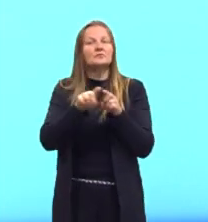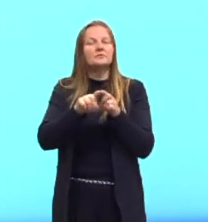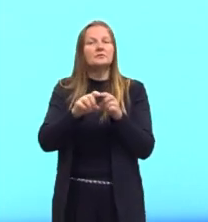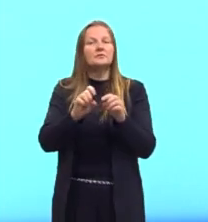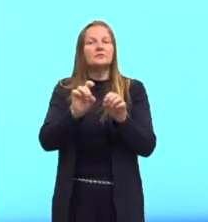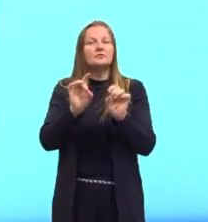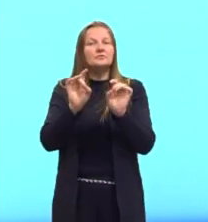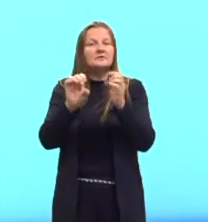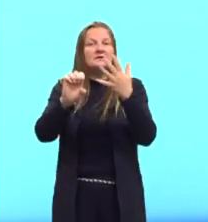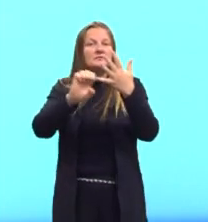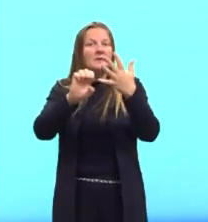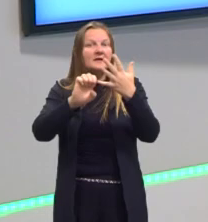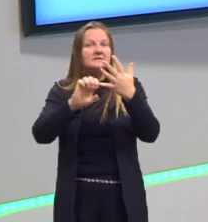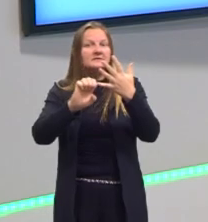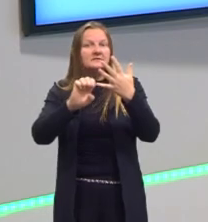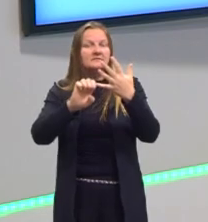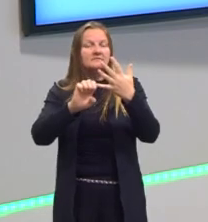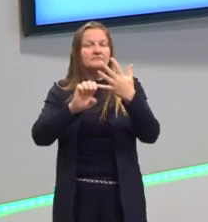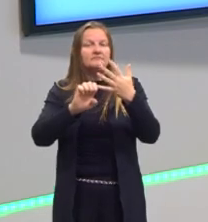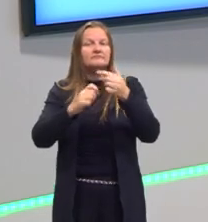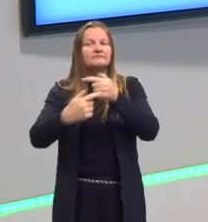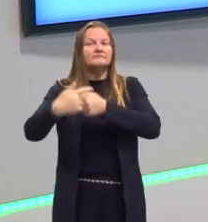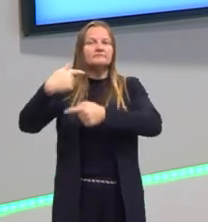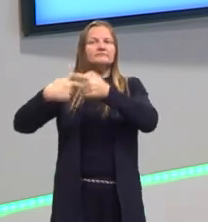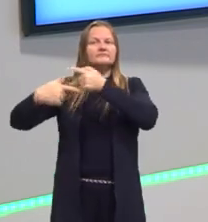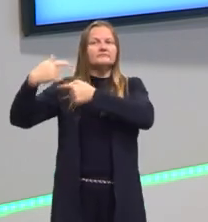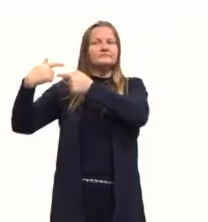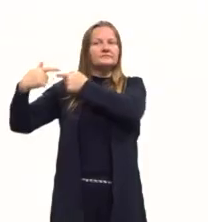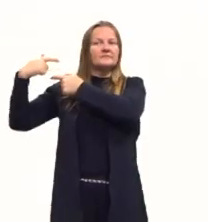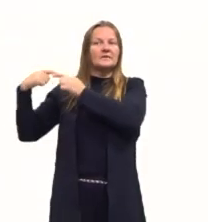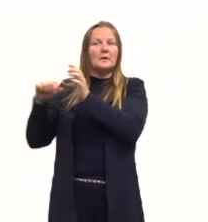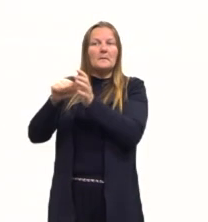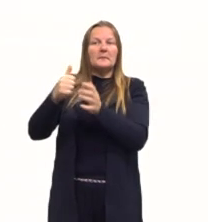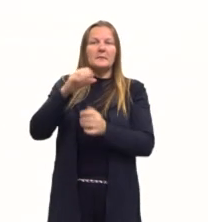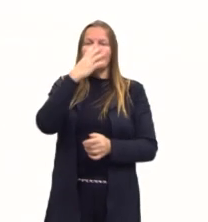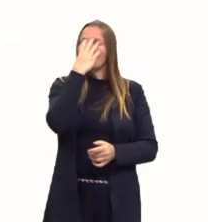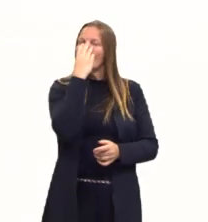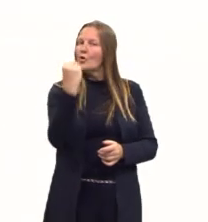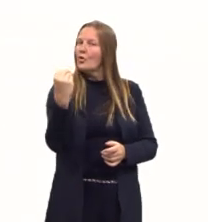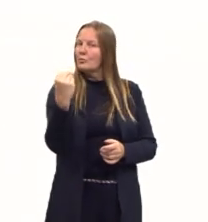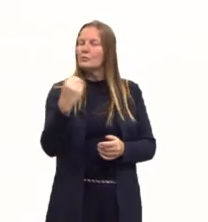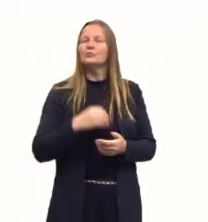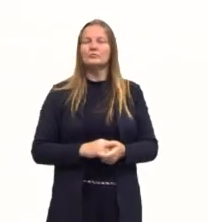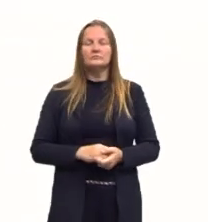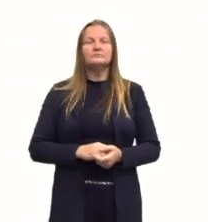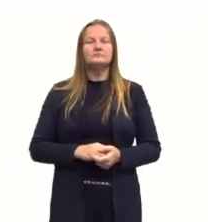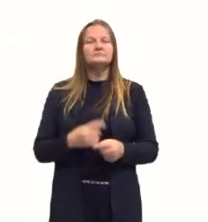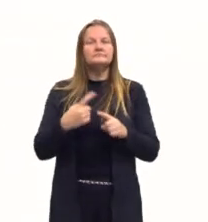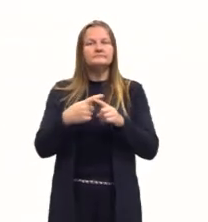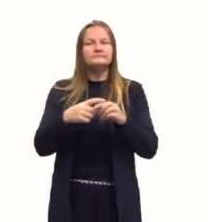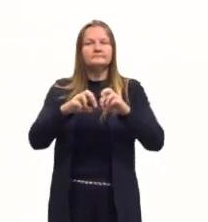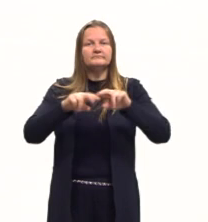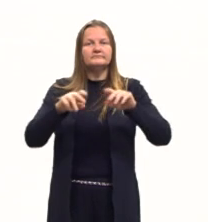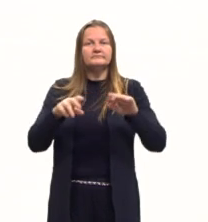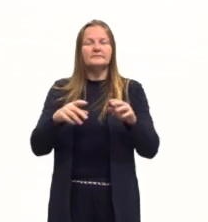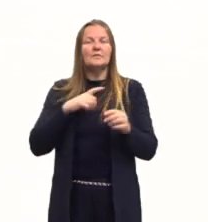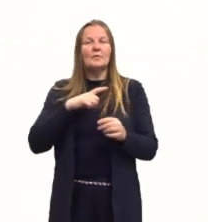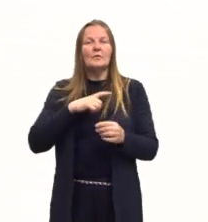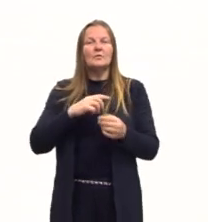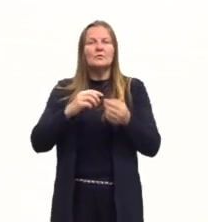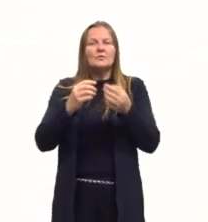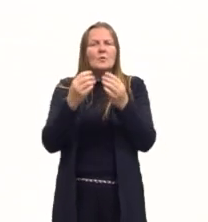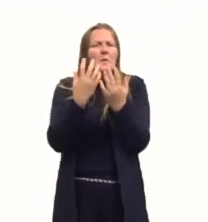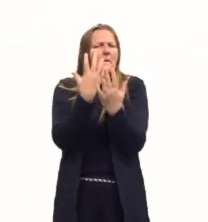especiação quê que isso acarreta né como eu comentei com vocês acarreta então o compartilhamento